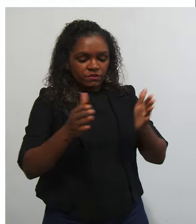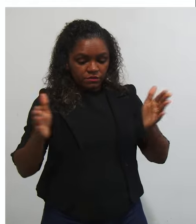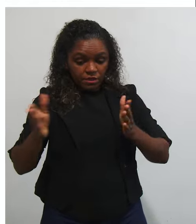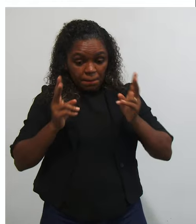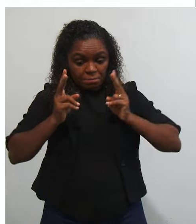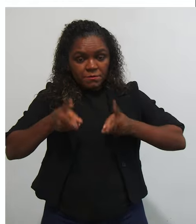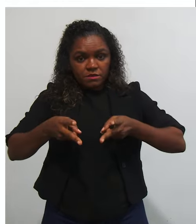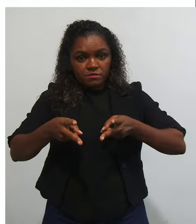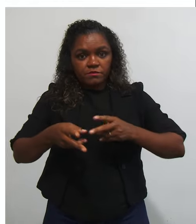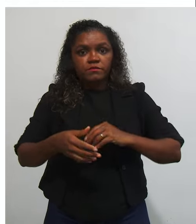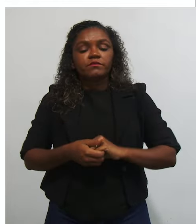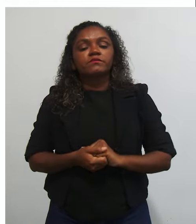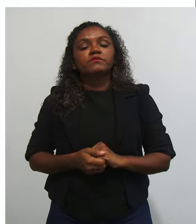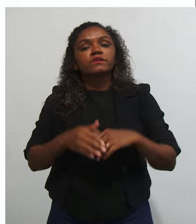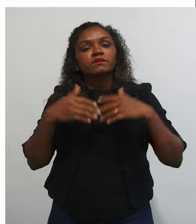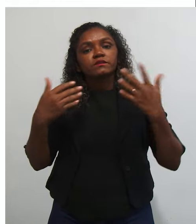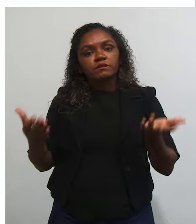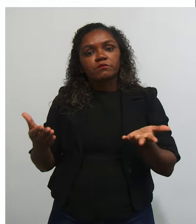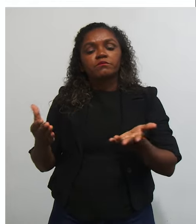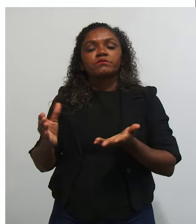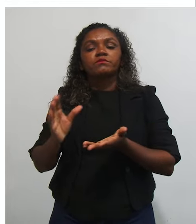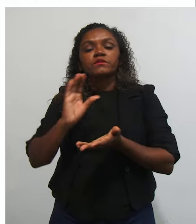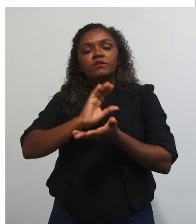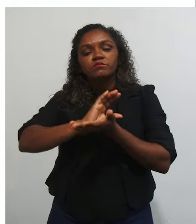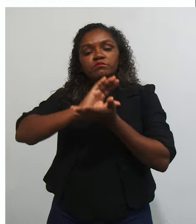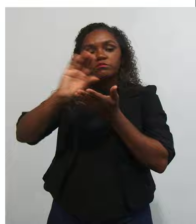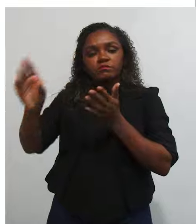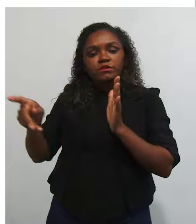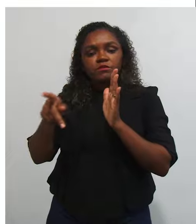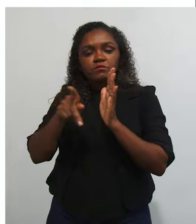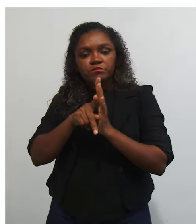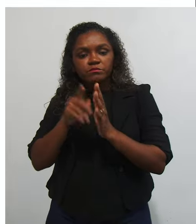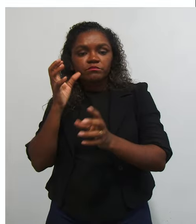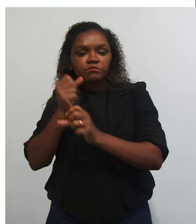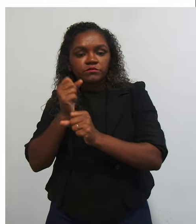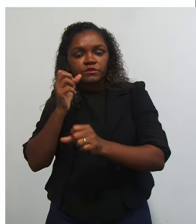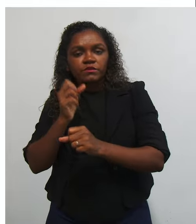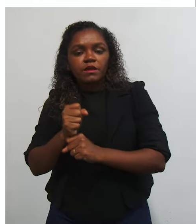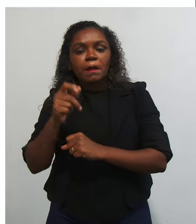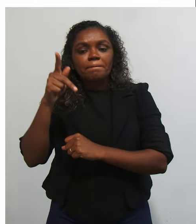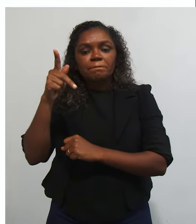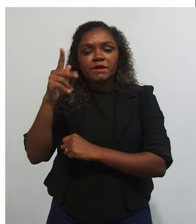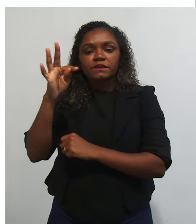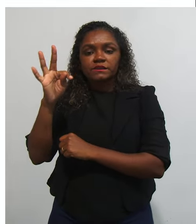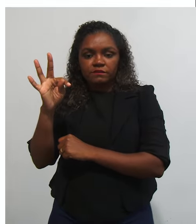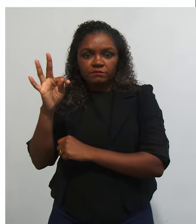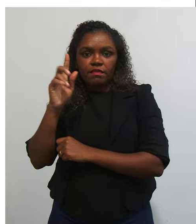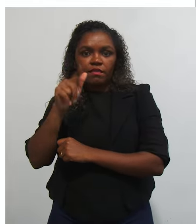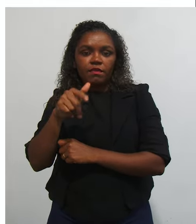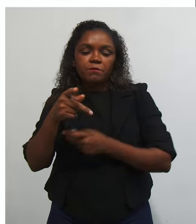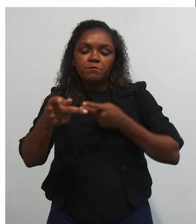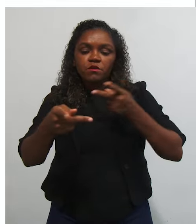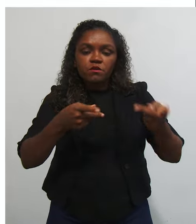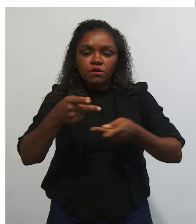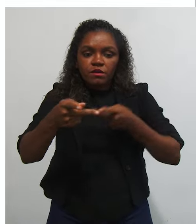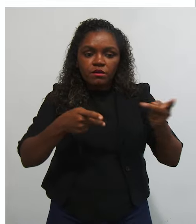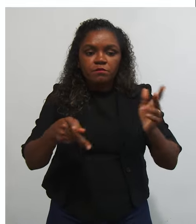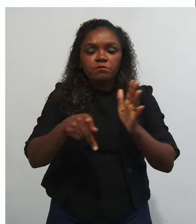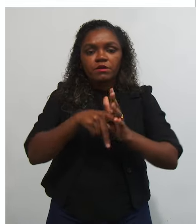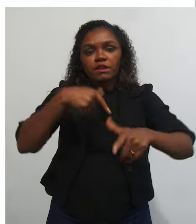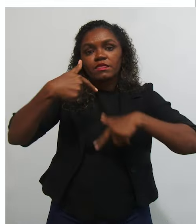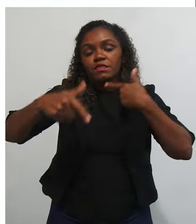a classificação da despesa orçamentária por PT. O que é isso? Programa de trabalho. Já que o orçamento brasileiro é por